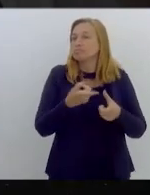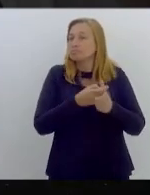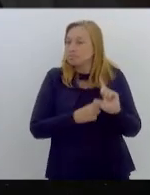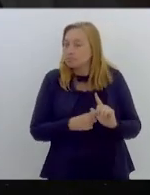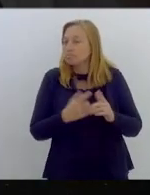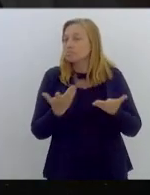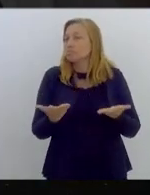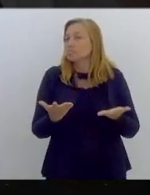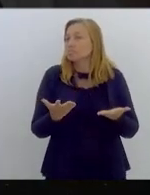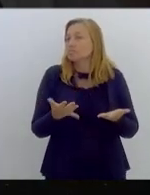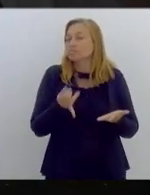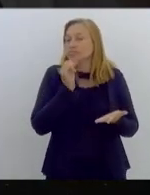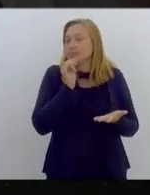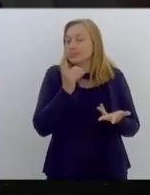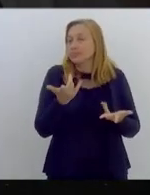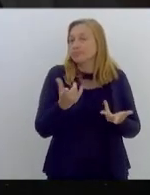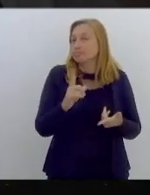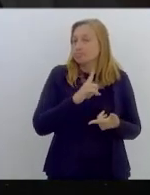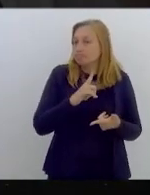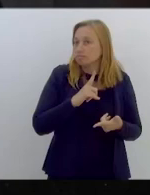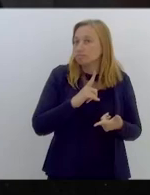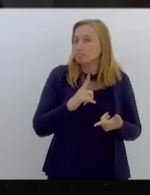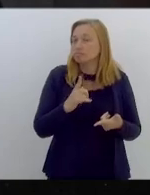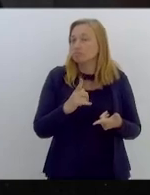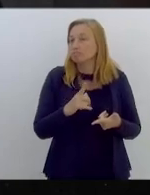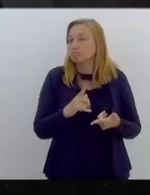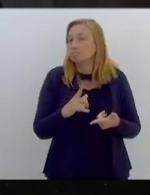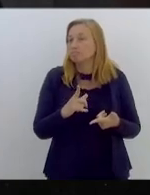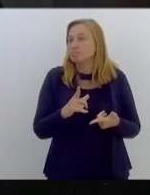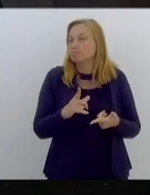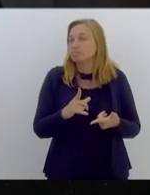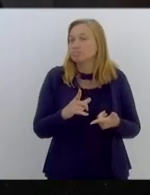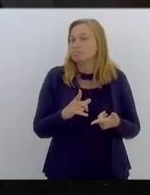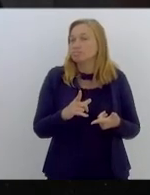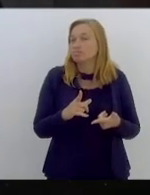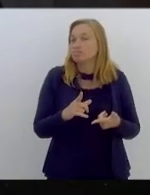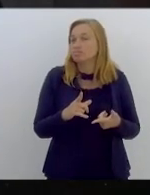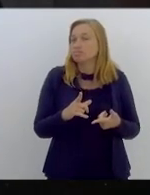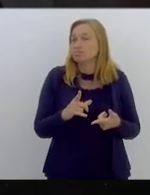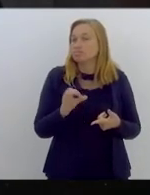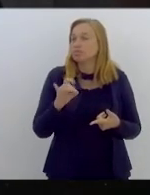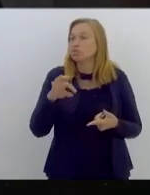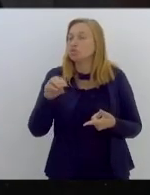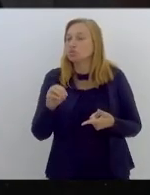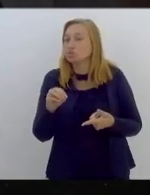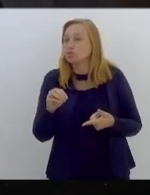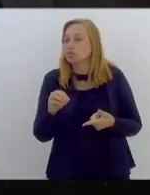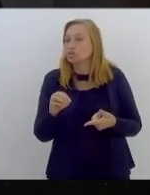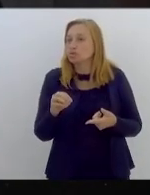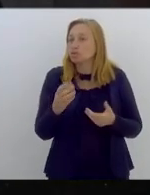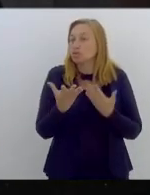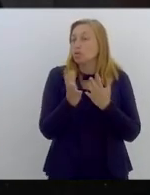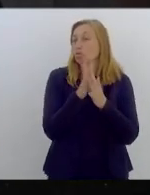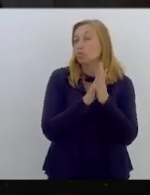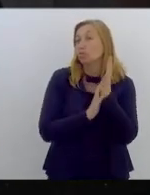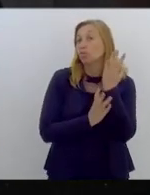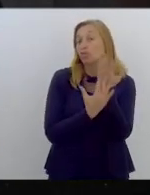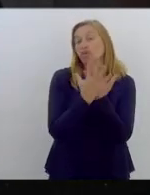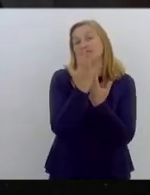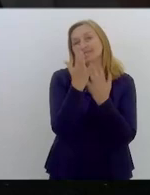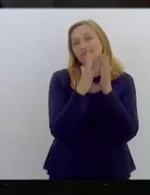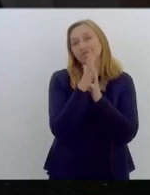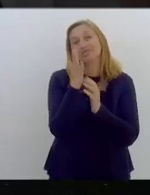para, digamos assim, ter insumos rudimentares. O que eu chamo de insumos rudimentares?